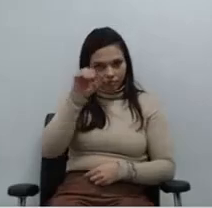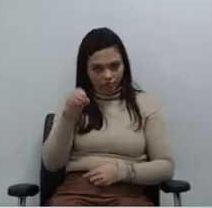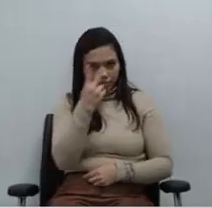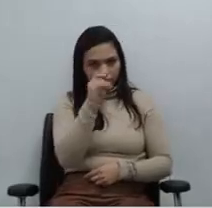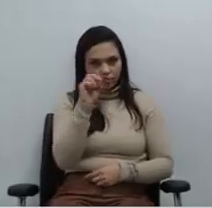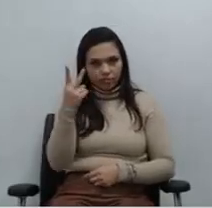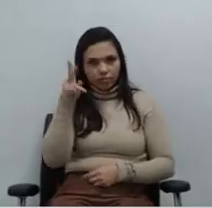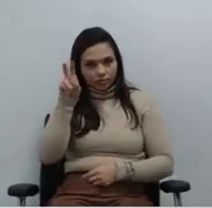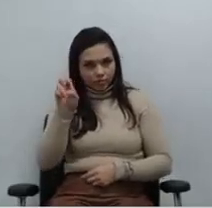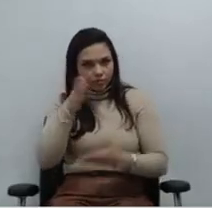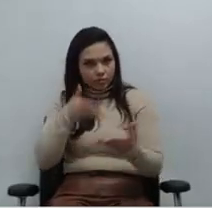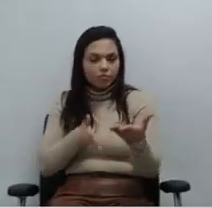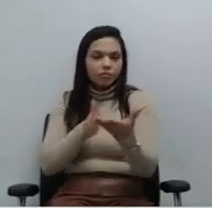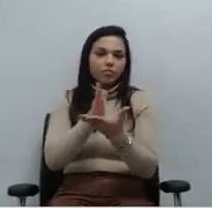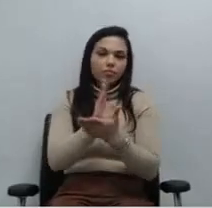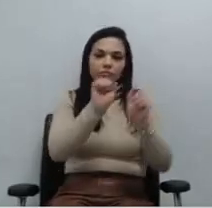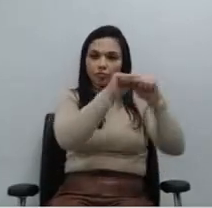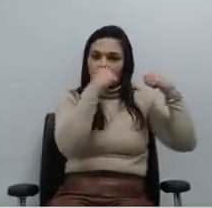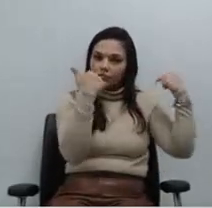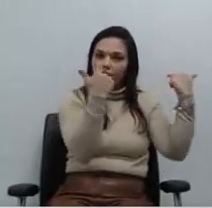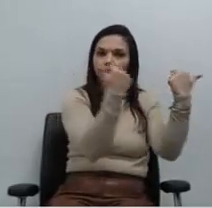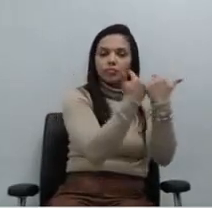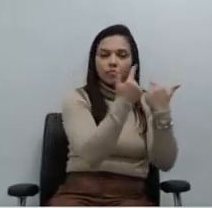pela Assembleia Legislativa do Estado de São Paulo em